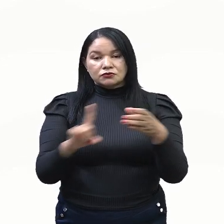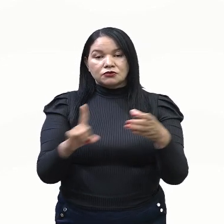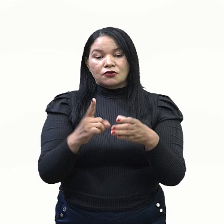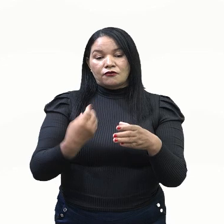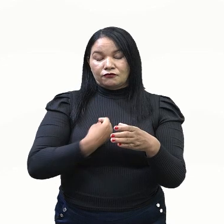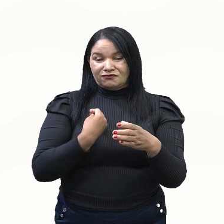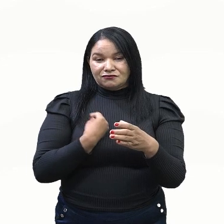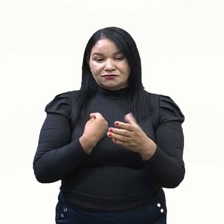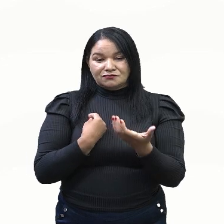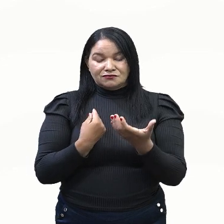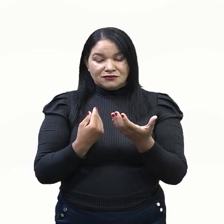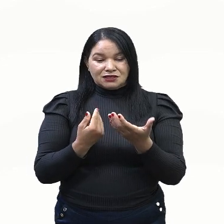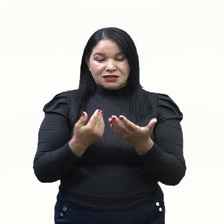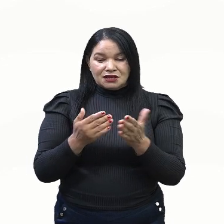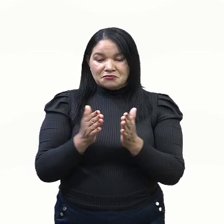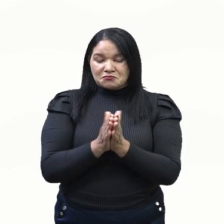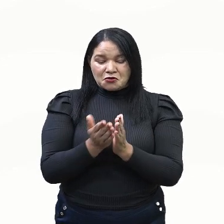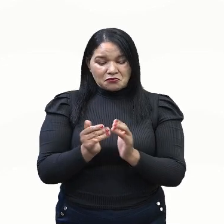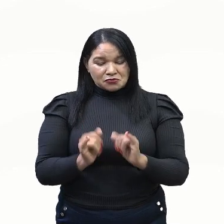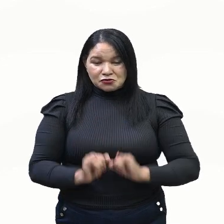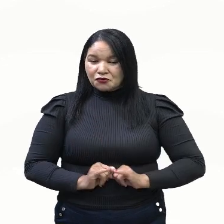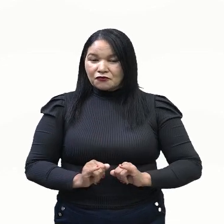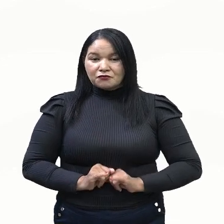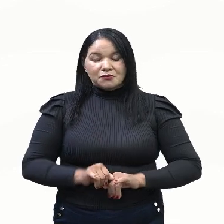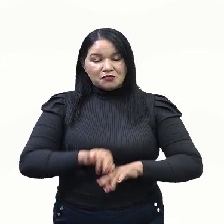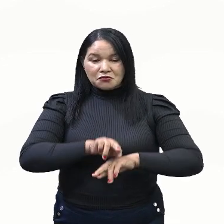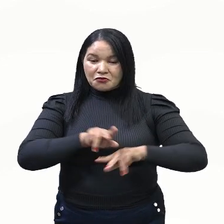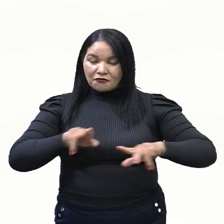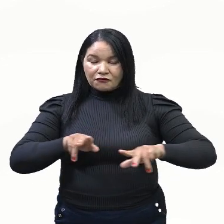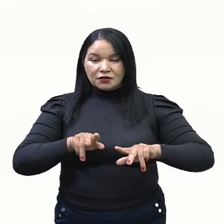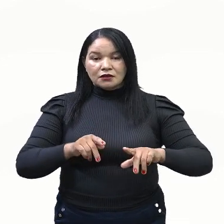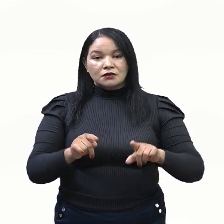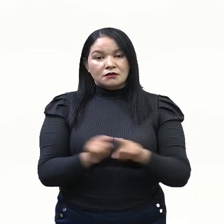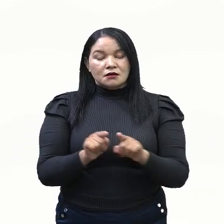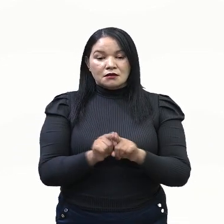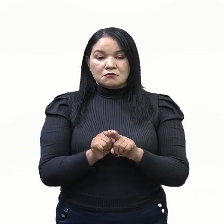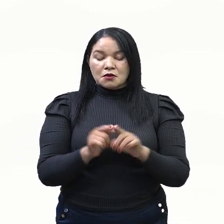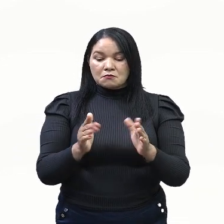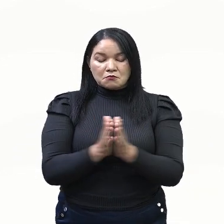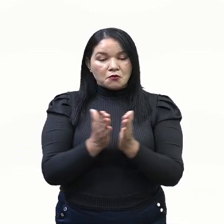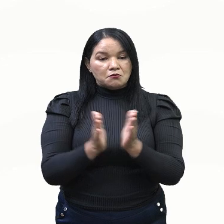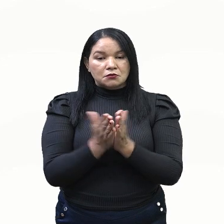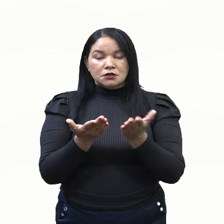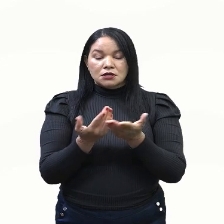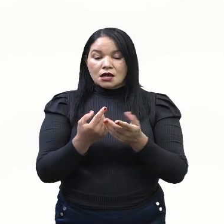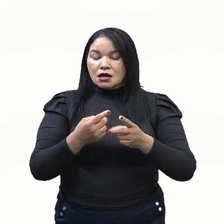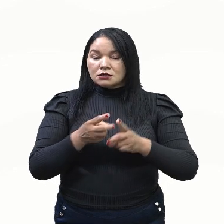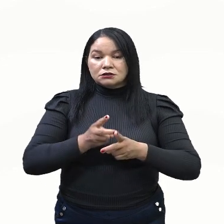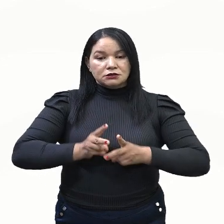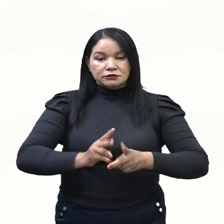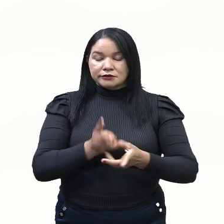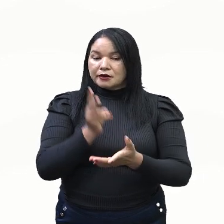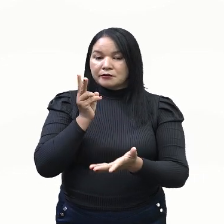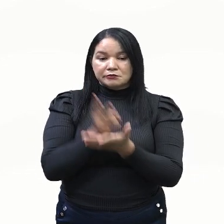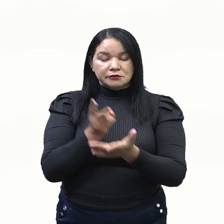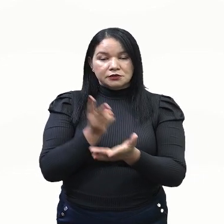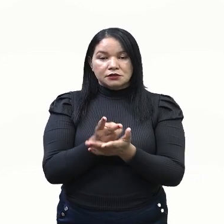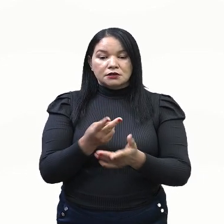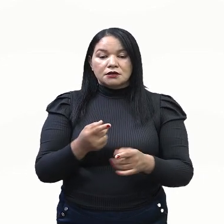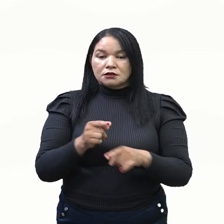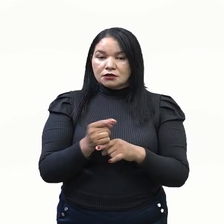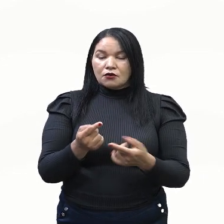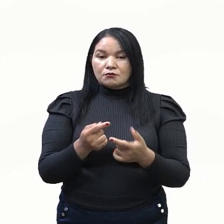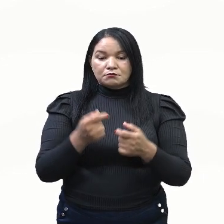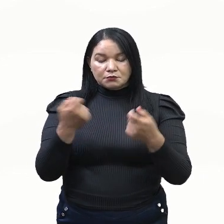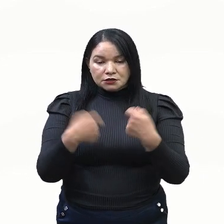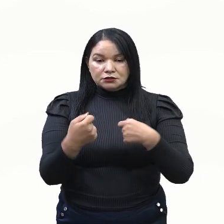de miséria. Então, esse ciclo de pobreza, né, ele está sempre contínuo, e a ideia é que haja uma quebra,